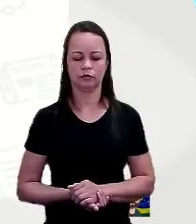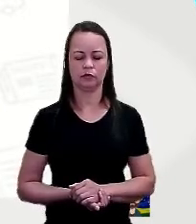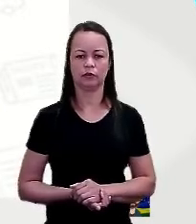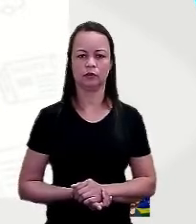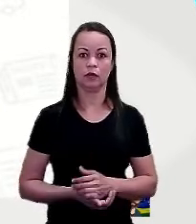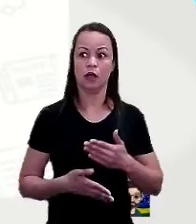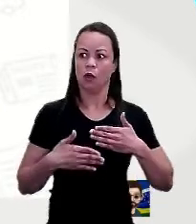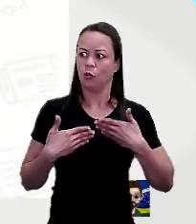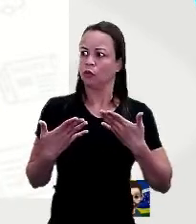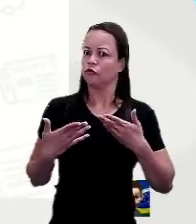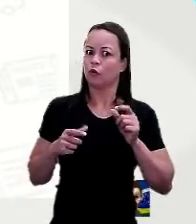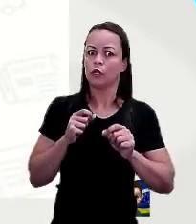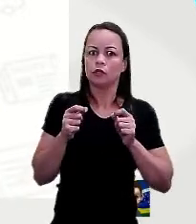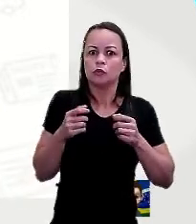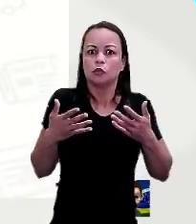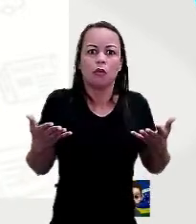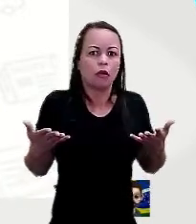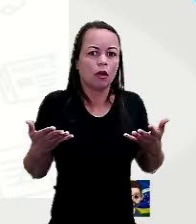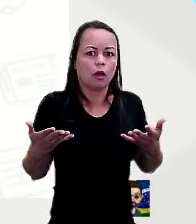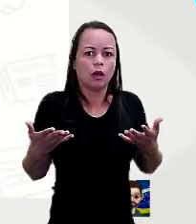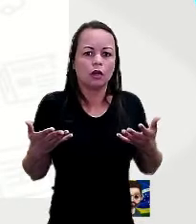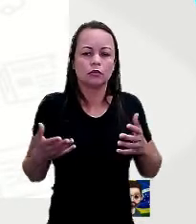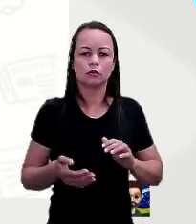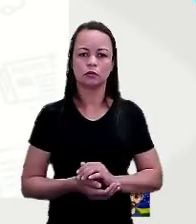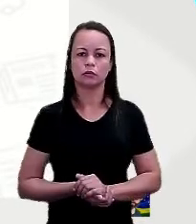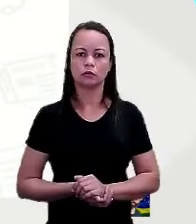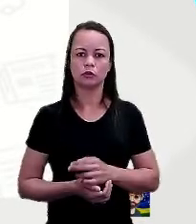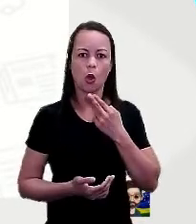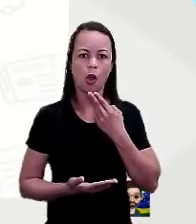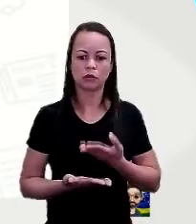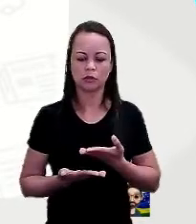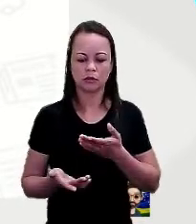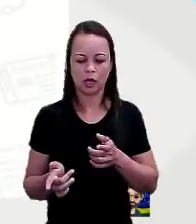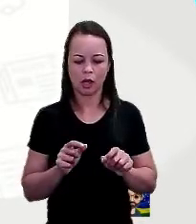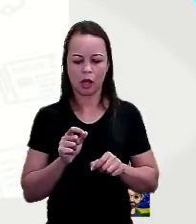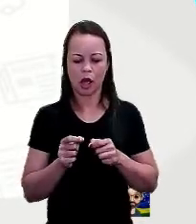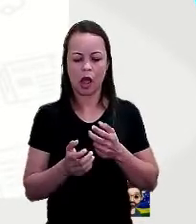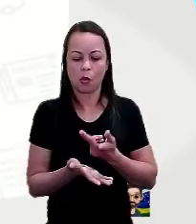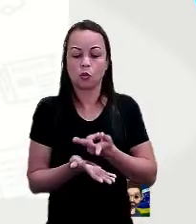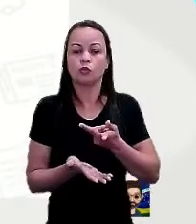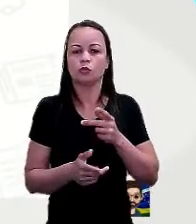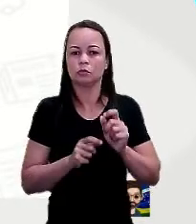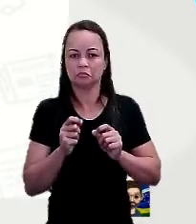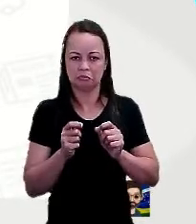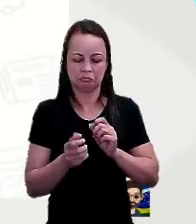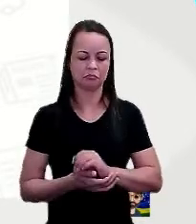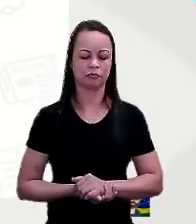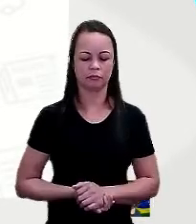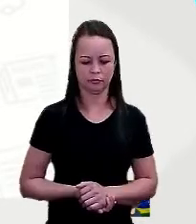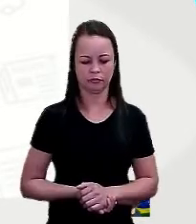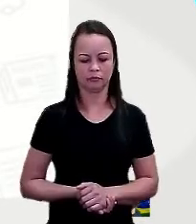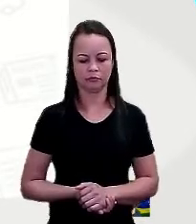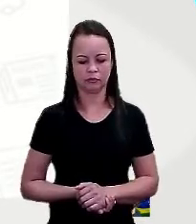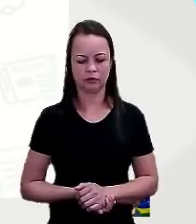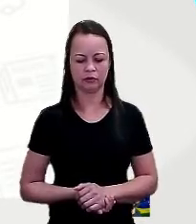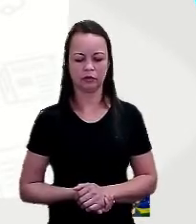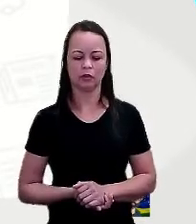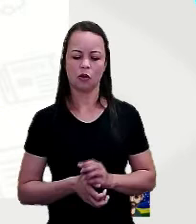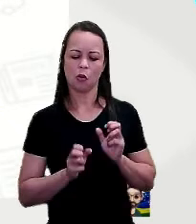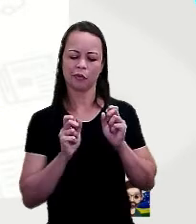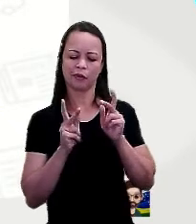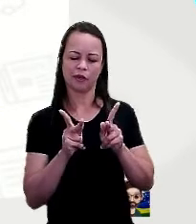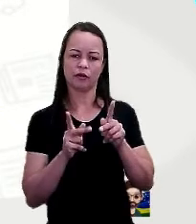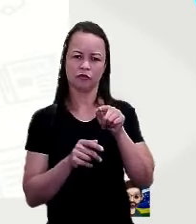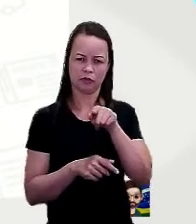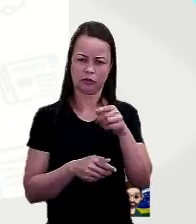que foi isso? Nossa, o que é isso? What was it? O que aconteceu? Were you okay? Você estava